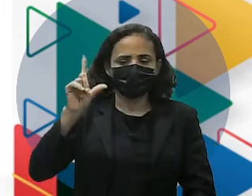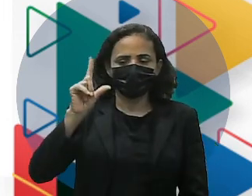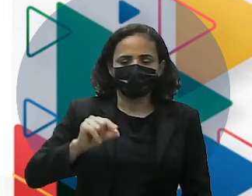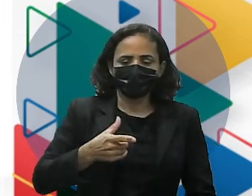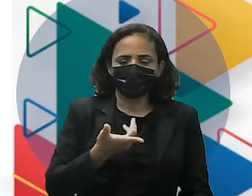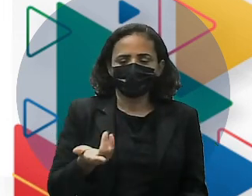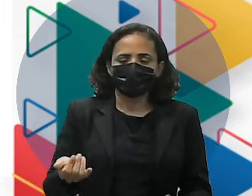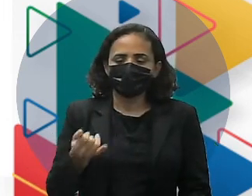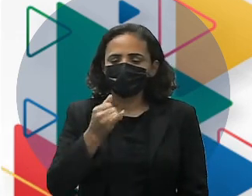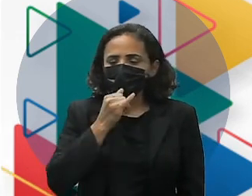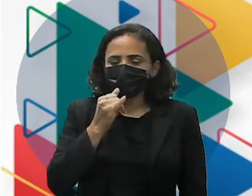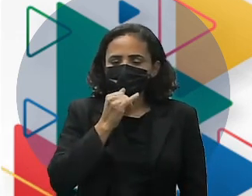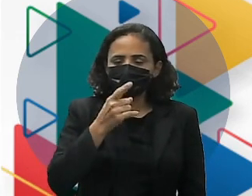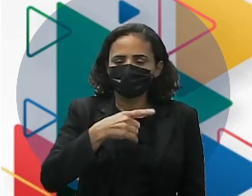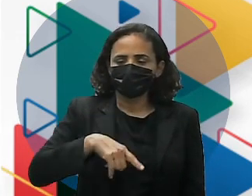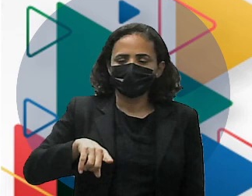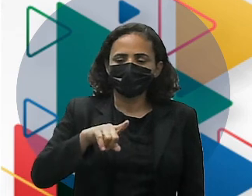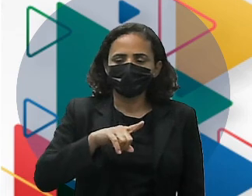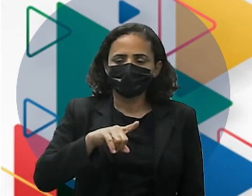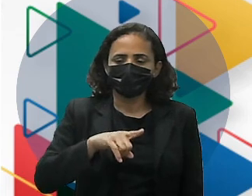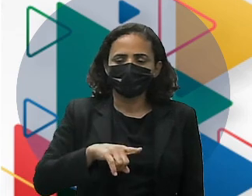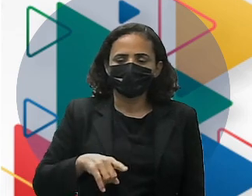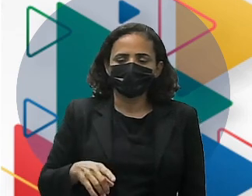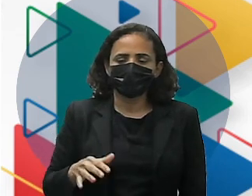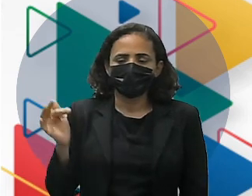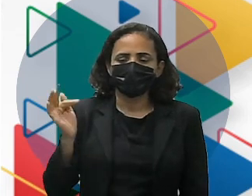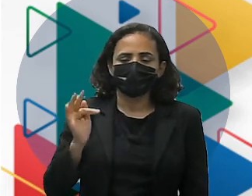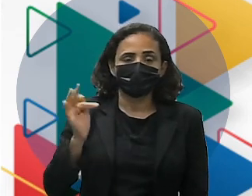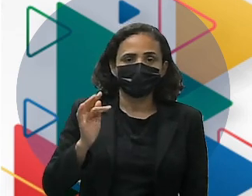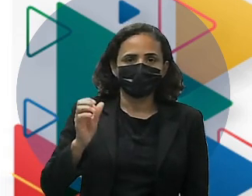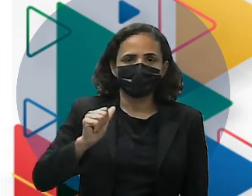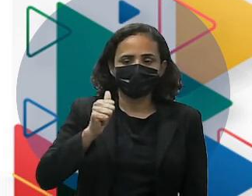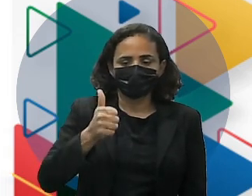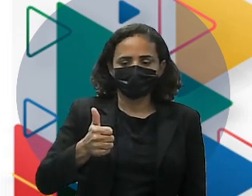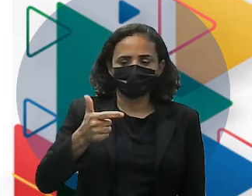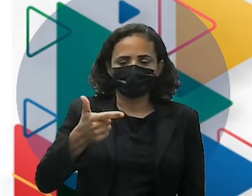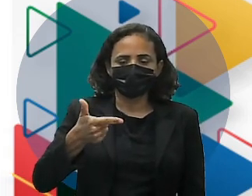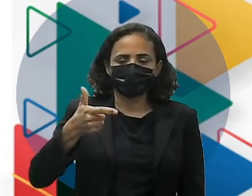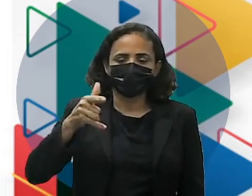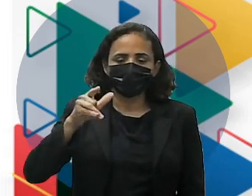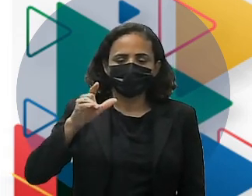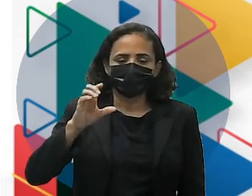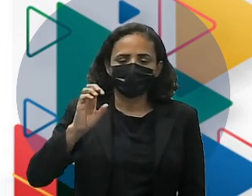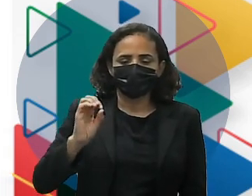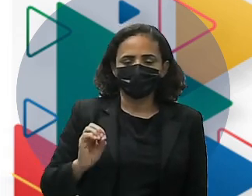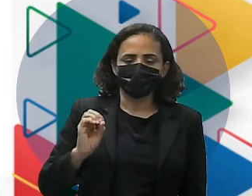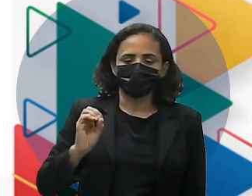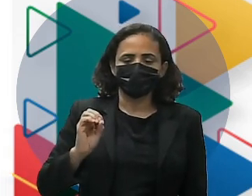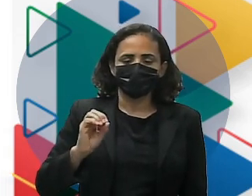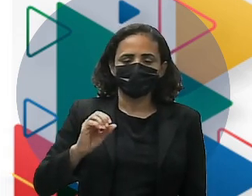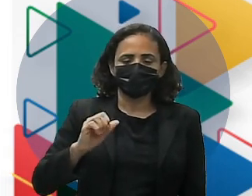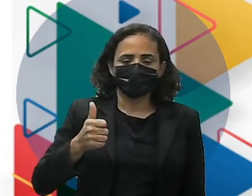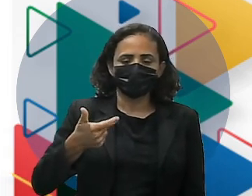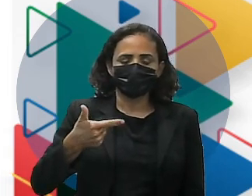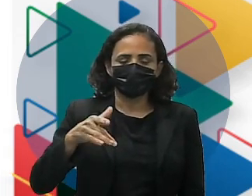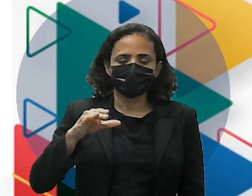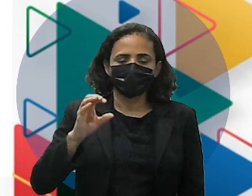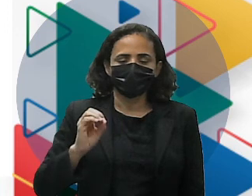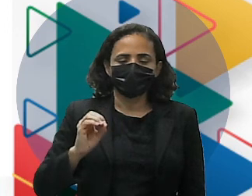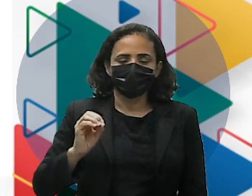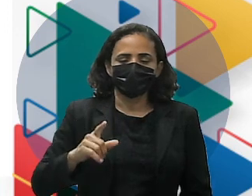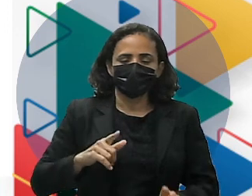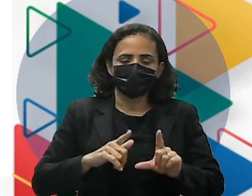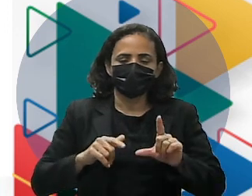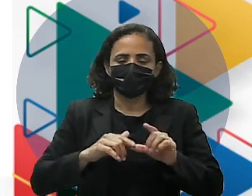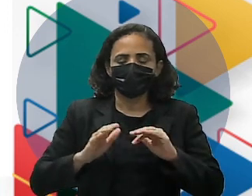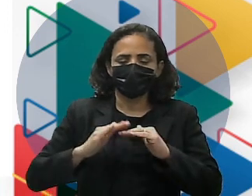também, por exemplo, em fevereiro, ó, 120 kW. Então, 120. Na letra C,